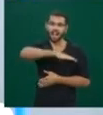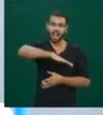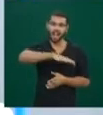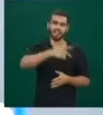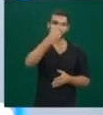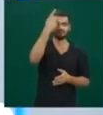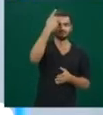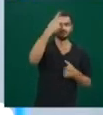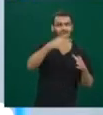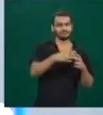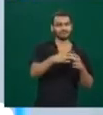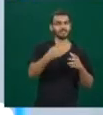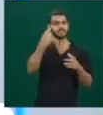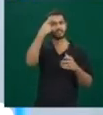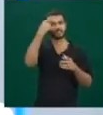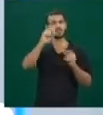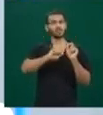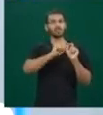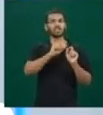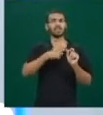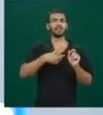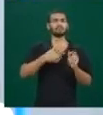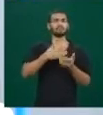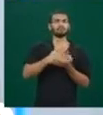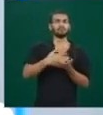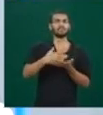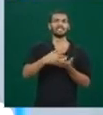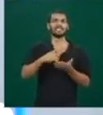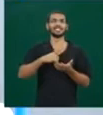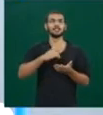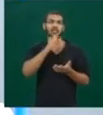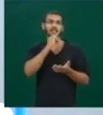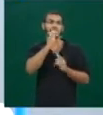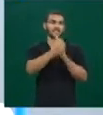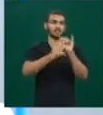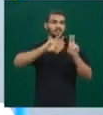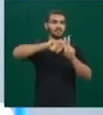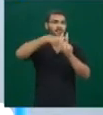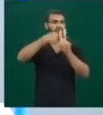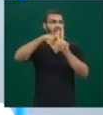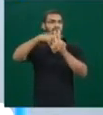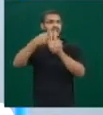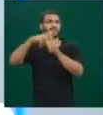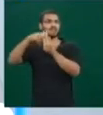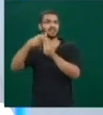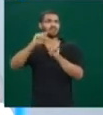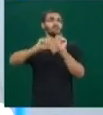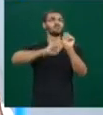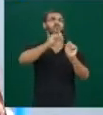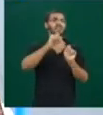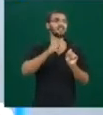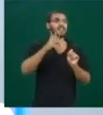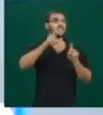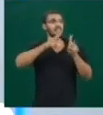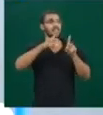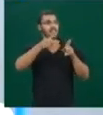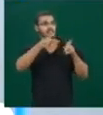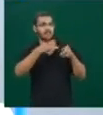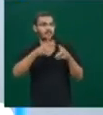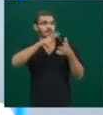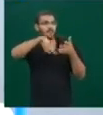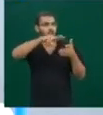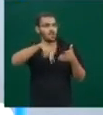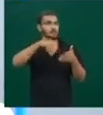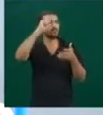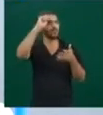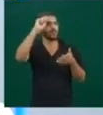São Paulo, foi exatamente essa. Ela começou por, né, hashtags no Facebook, né, de vamos ler mais mulheres, né, leiam